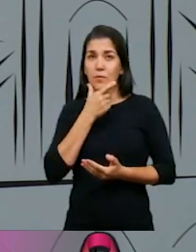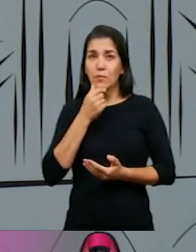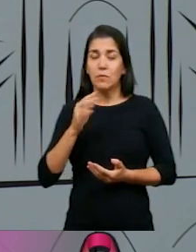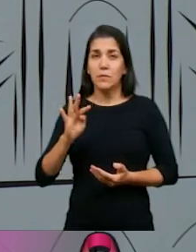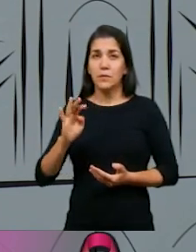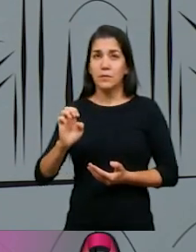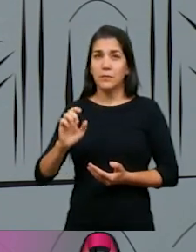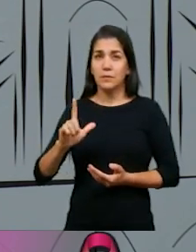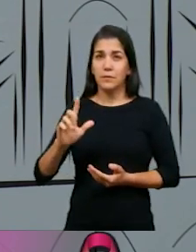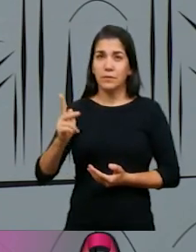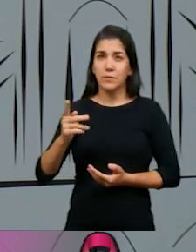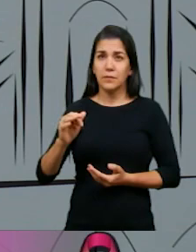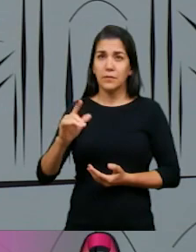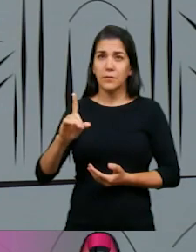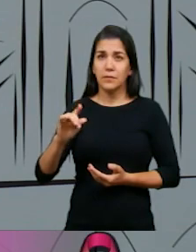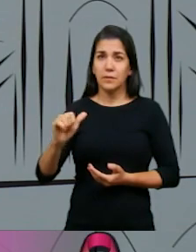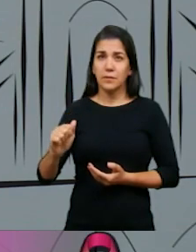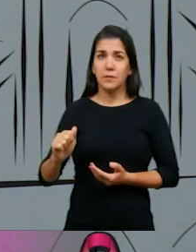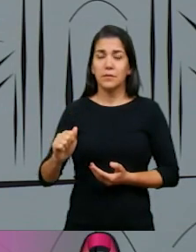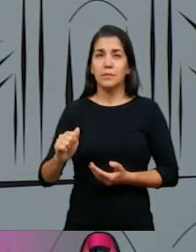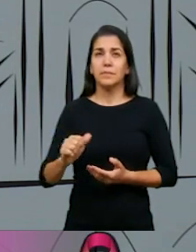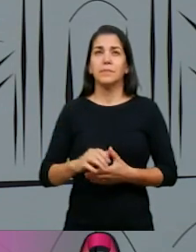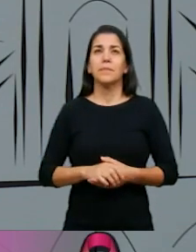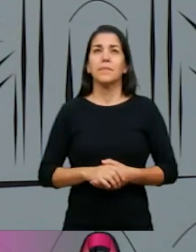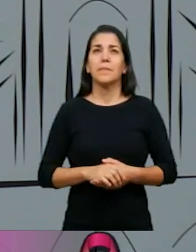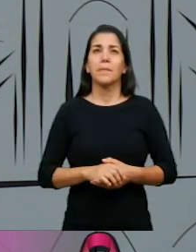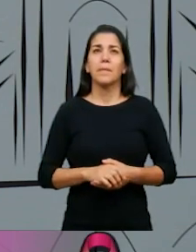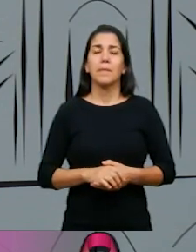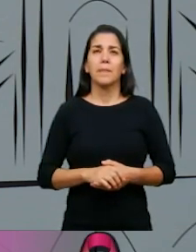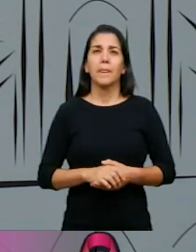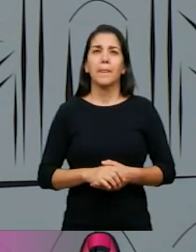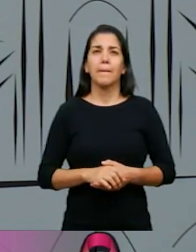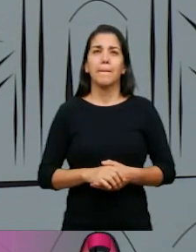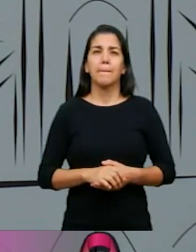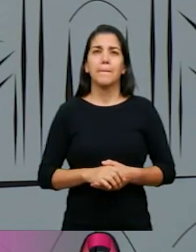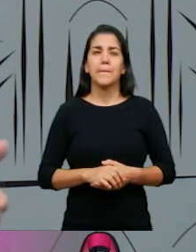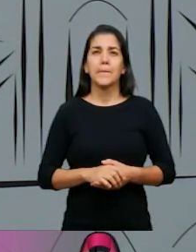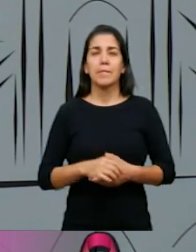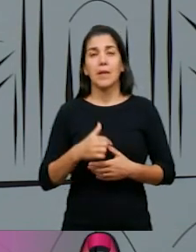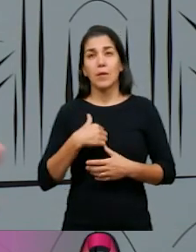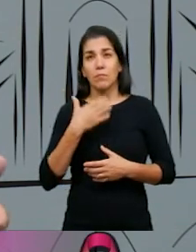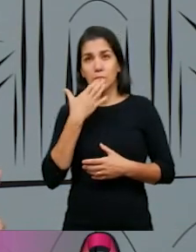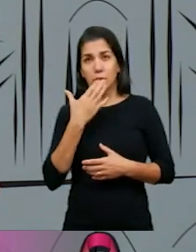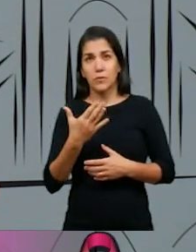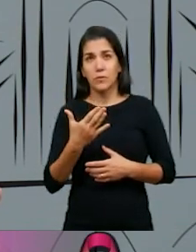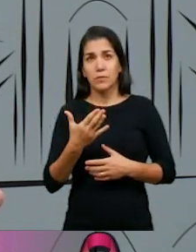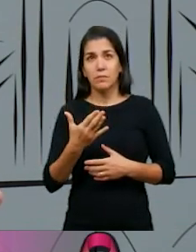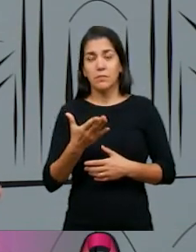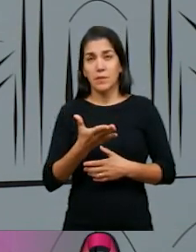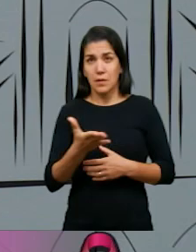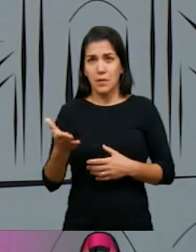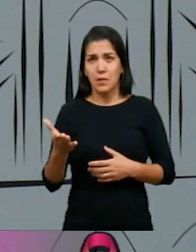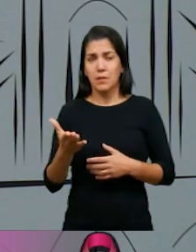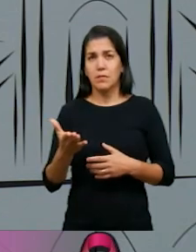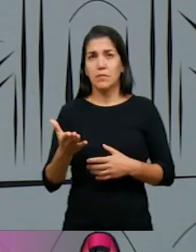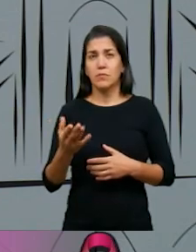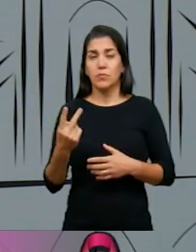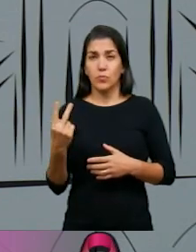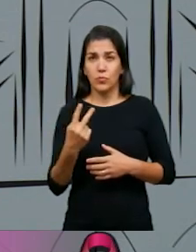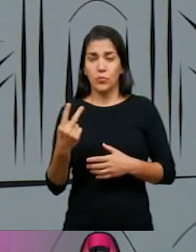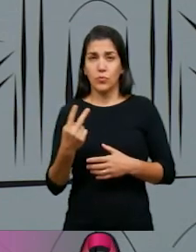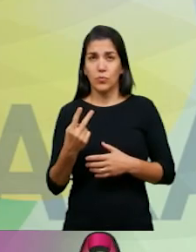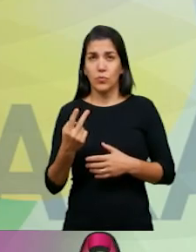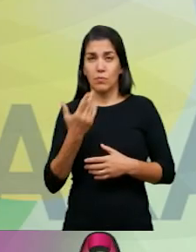Eu, juntamente com o capitão Telhada e o coronel Telhada, levei essa demanda e eles disseram que não vão medir esforços para